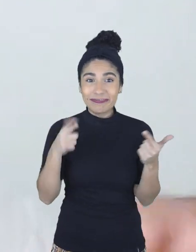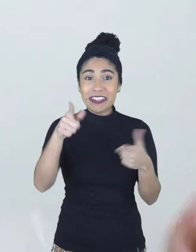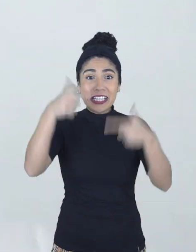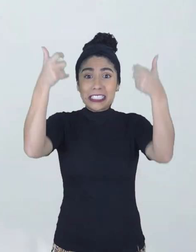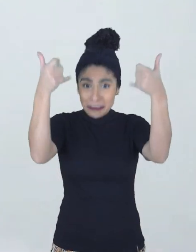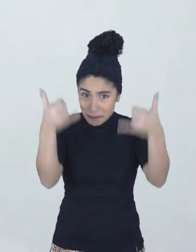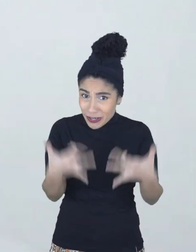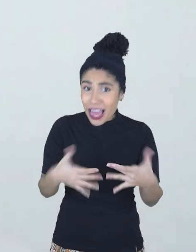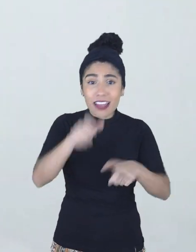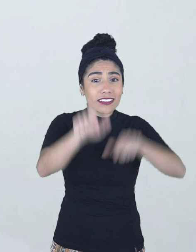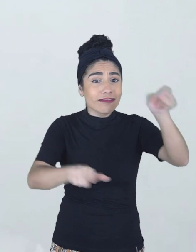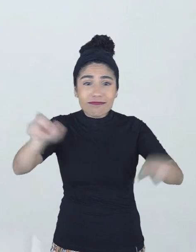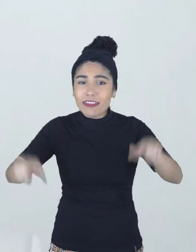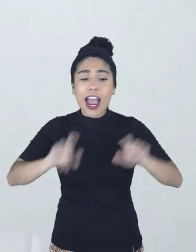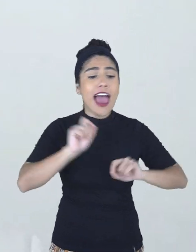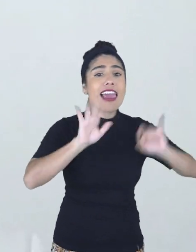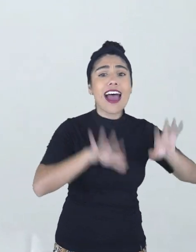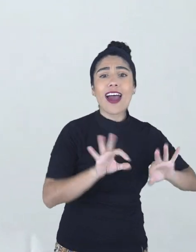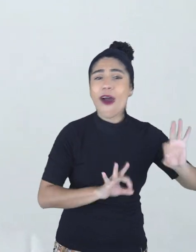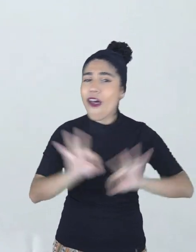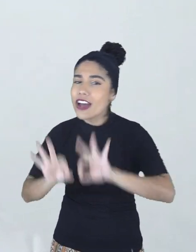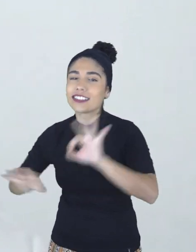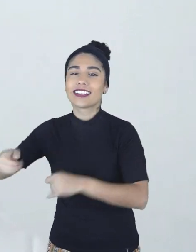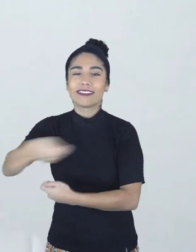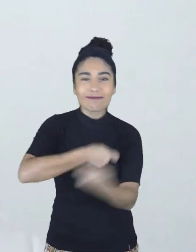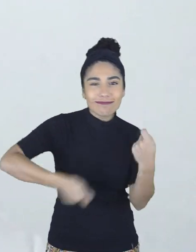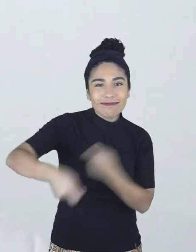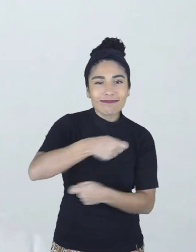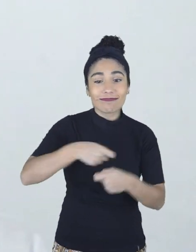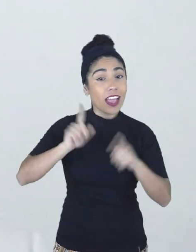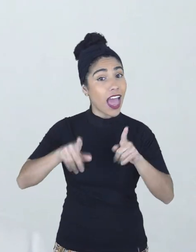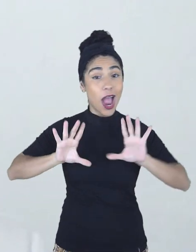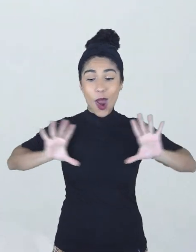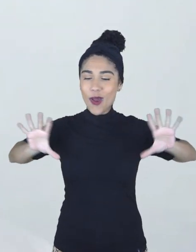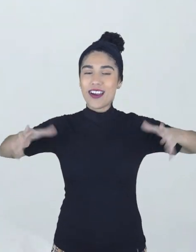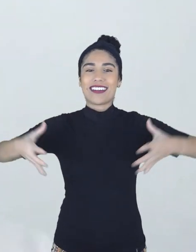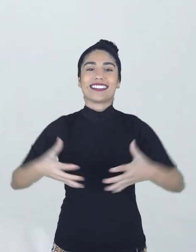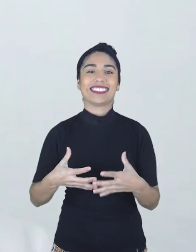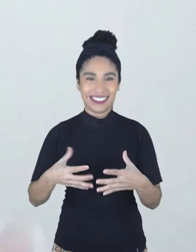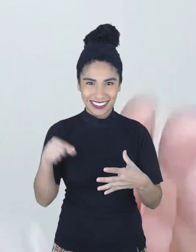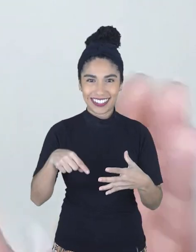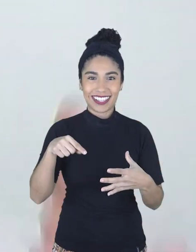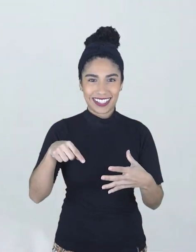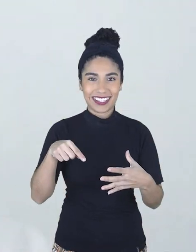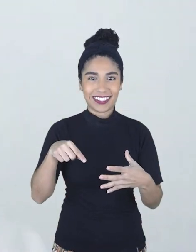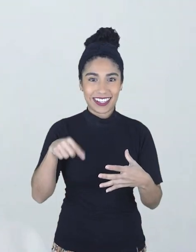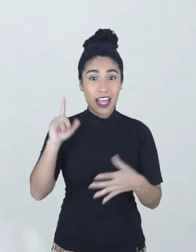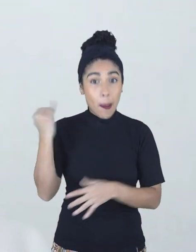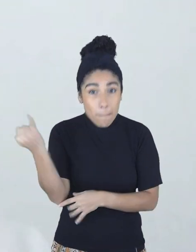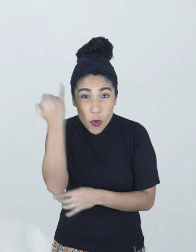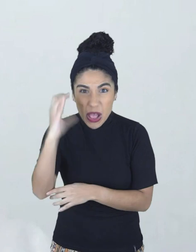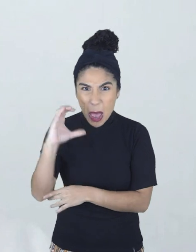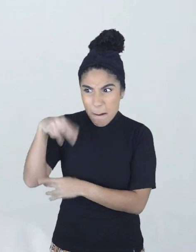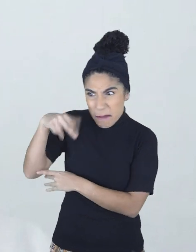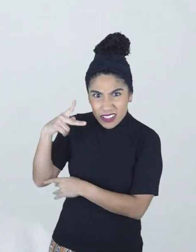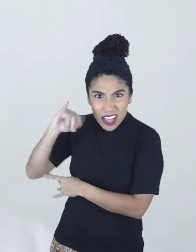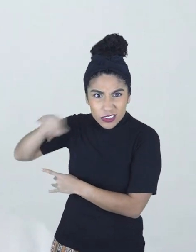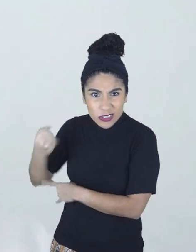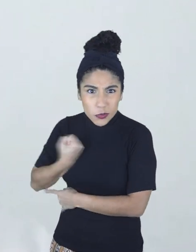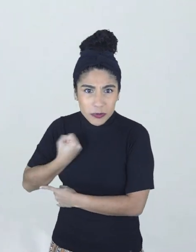organizado administrada por um coletivo O importante não é o CNPJ